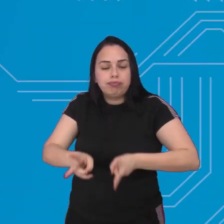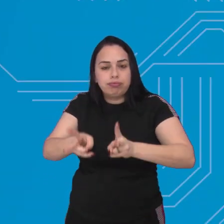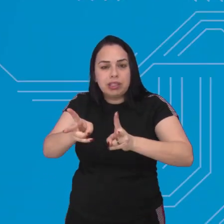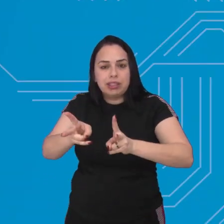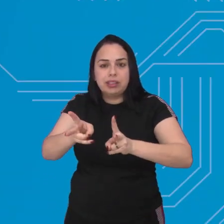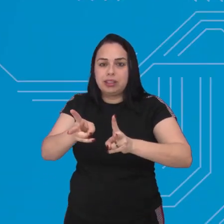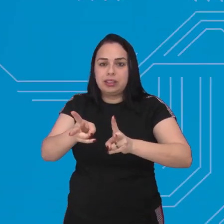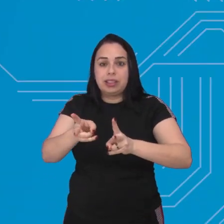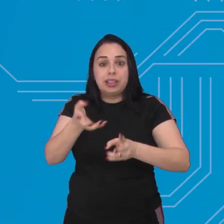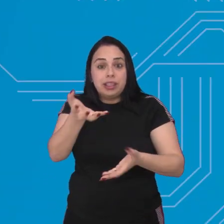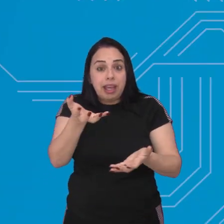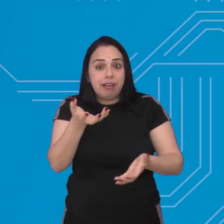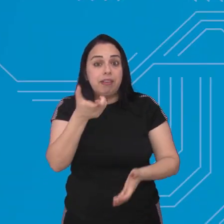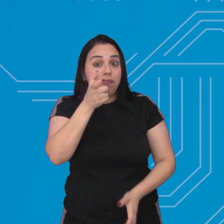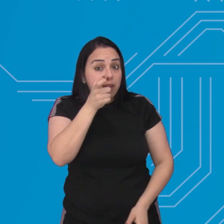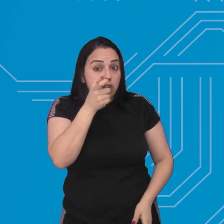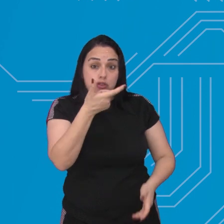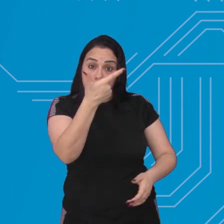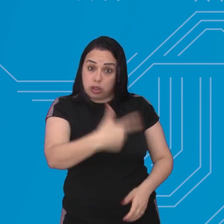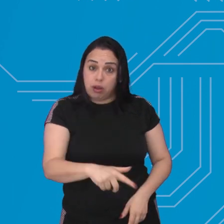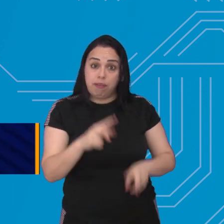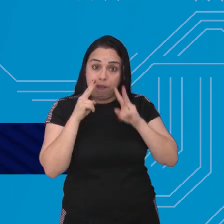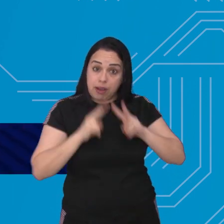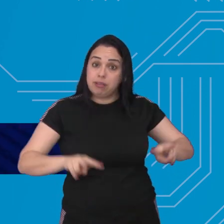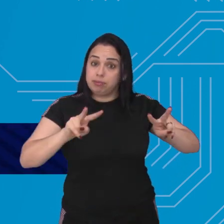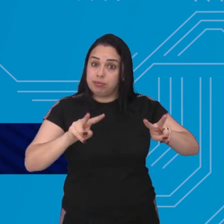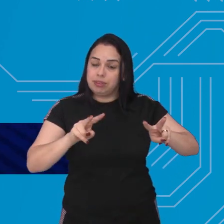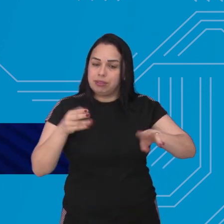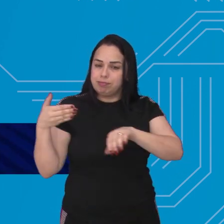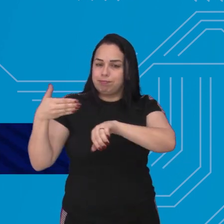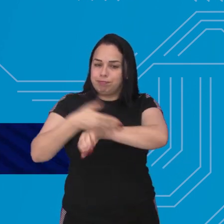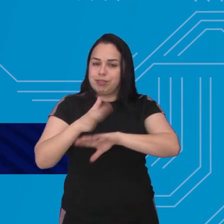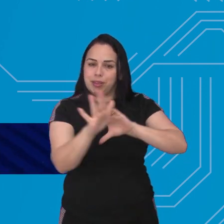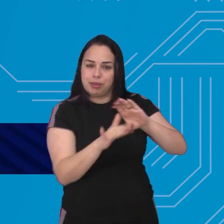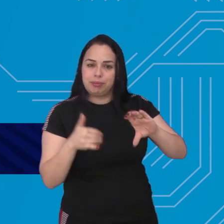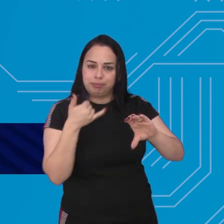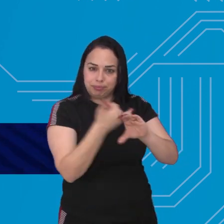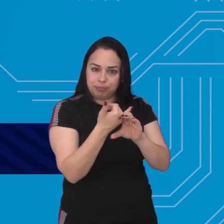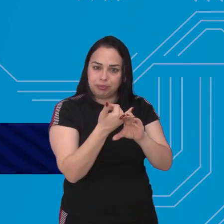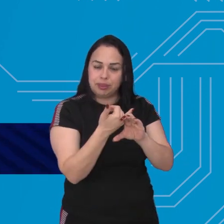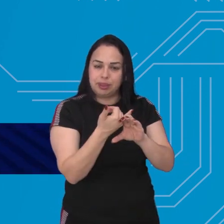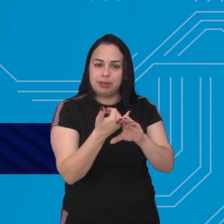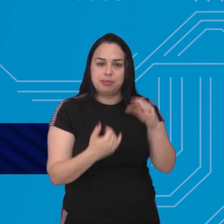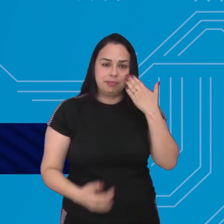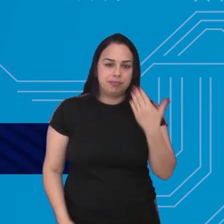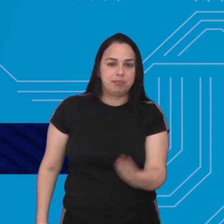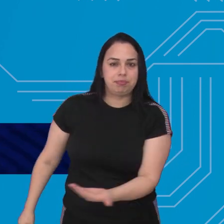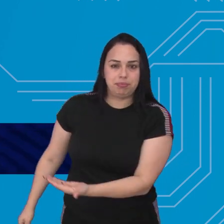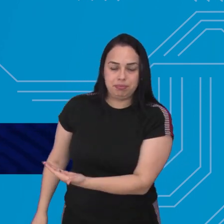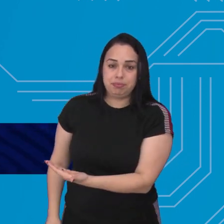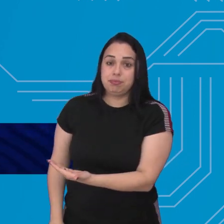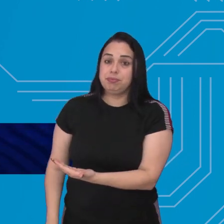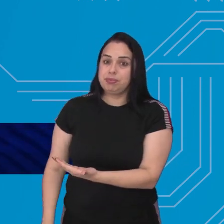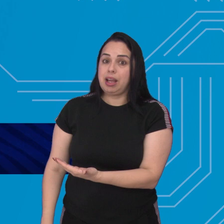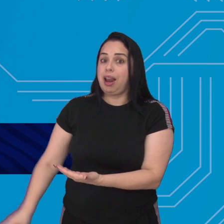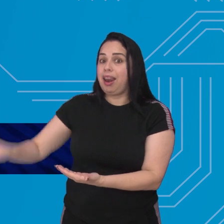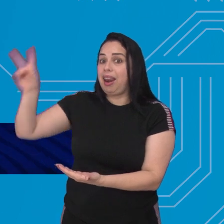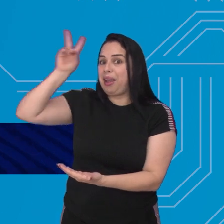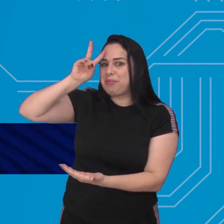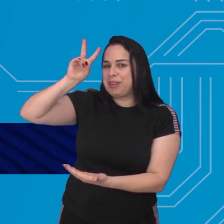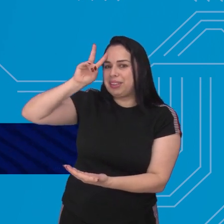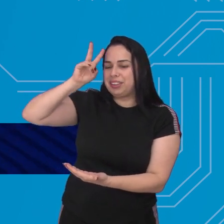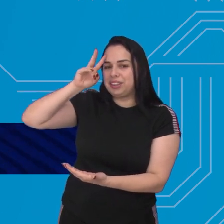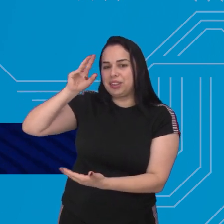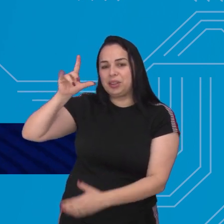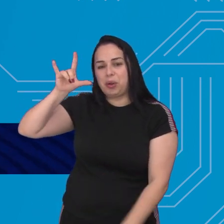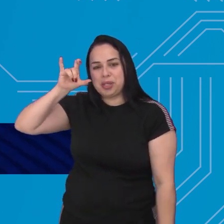na nossa programação. Se você quiser rever o nosso programa, é só acessar a nossa página no YouTube, o TV Câmara SJC.